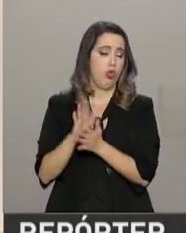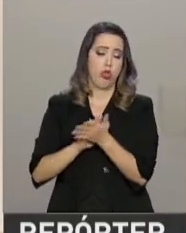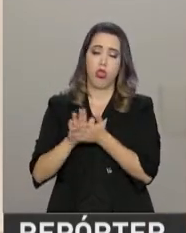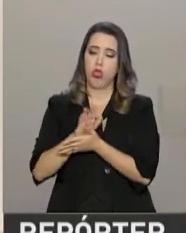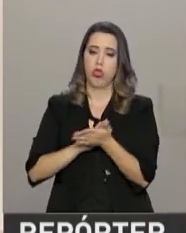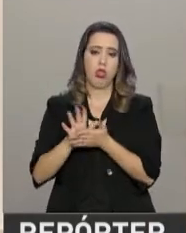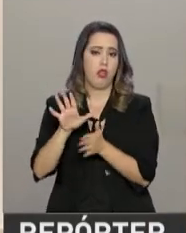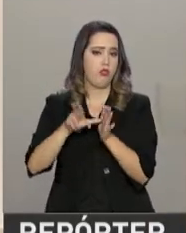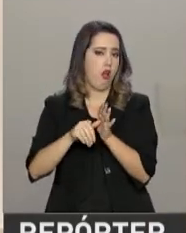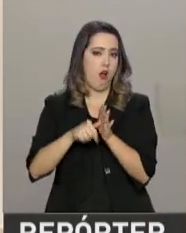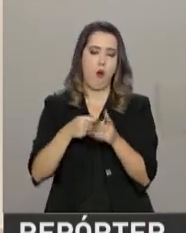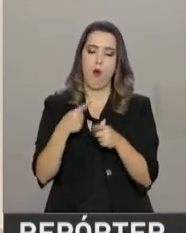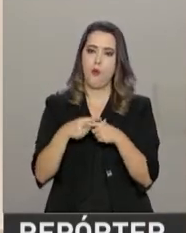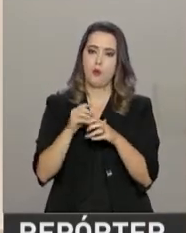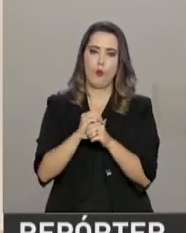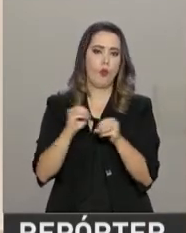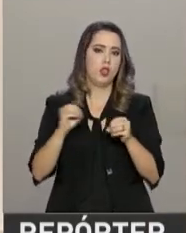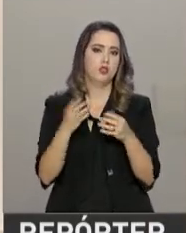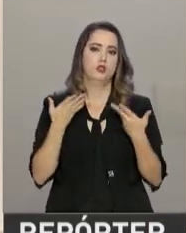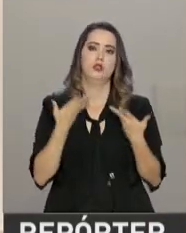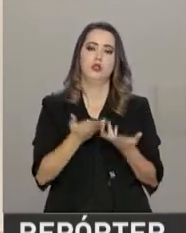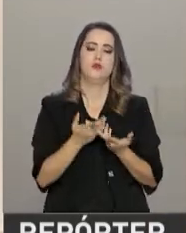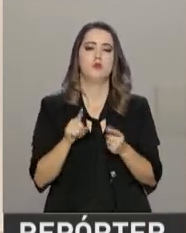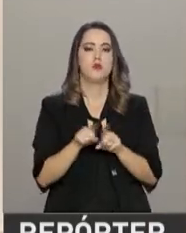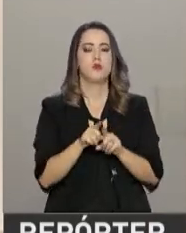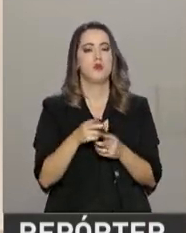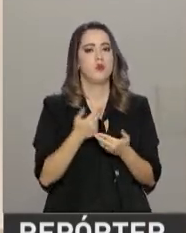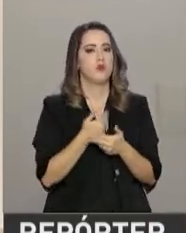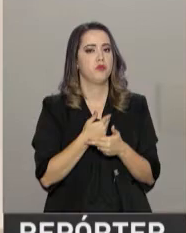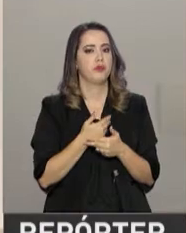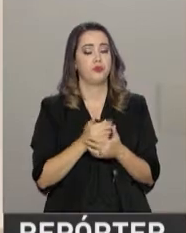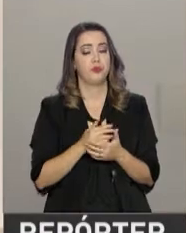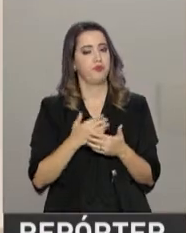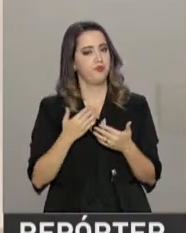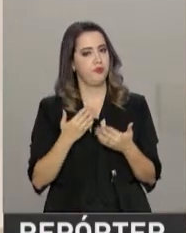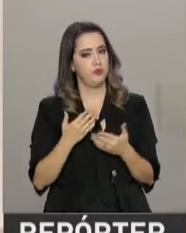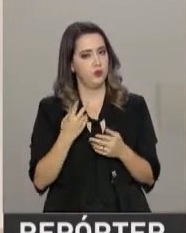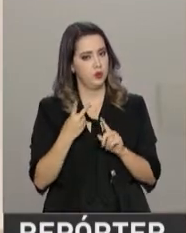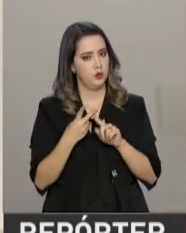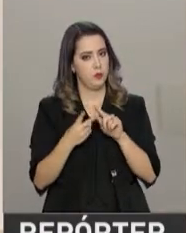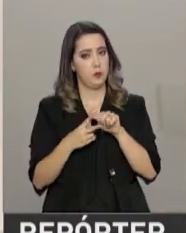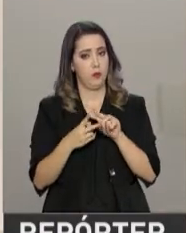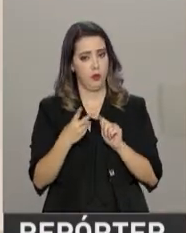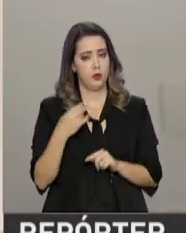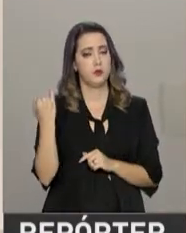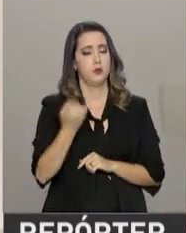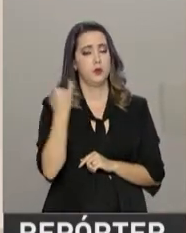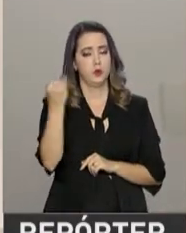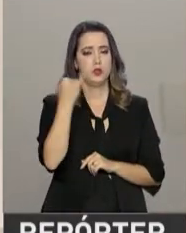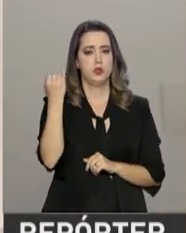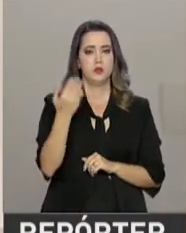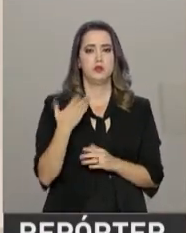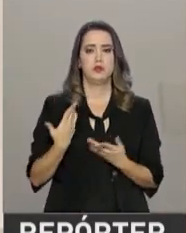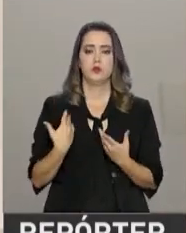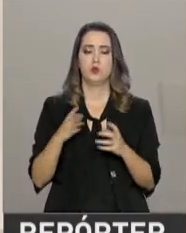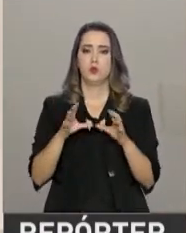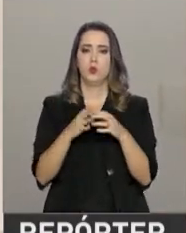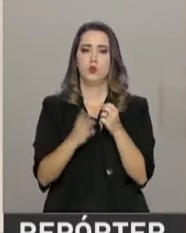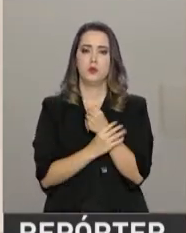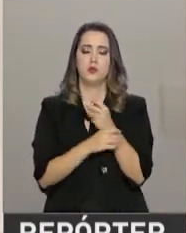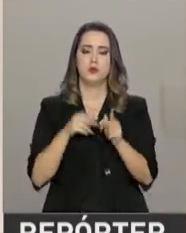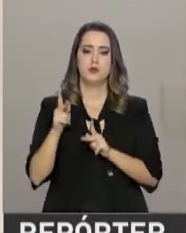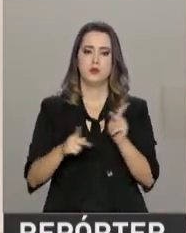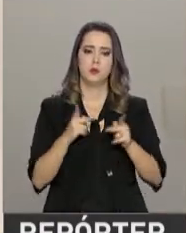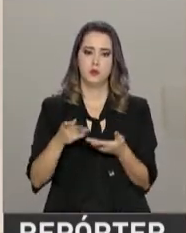conseguirá levar tanto o produto do assalto ser a luz é zero são duas medidas importantes na área de segurança pública